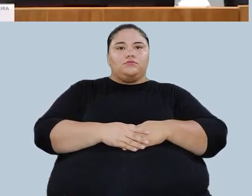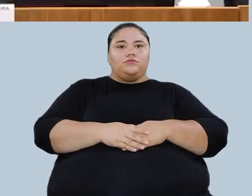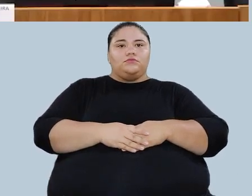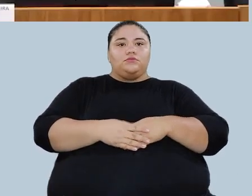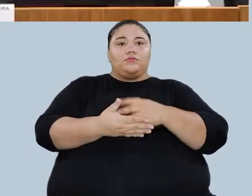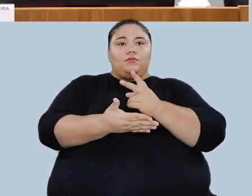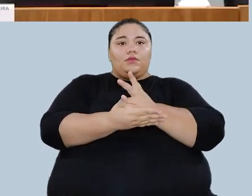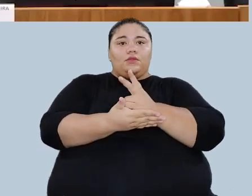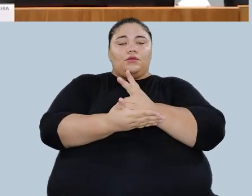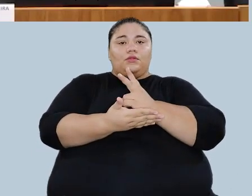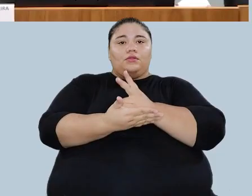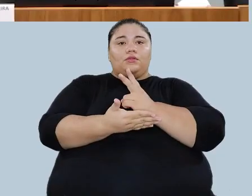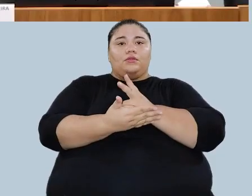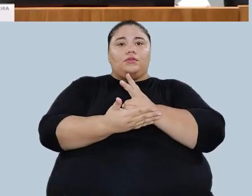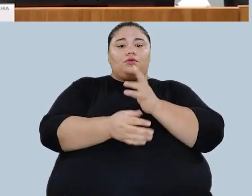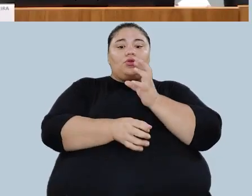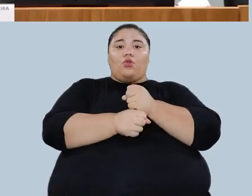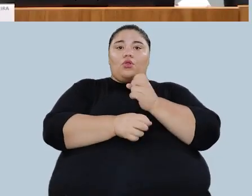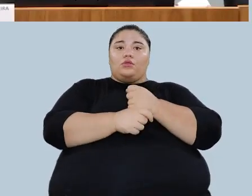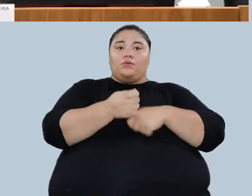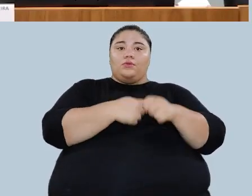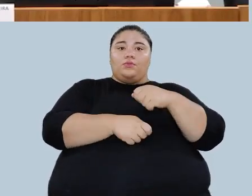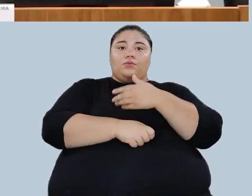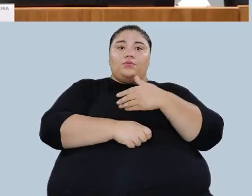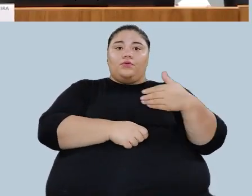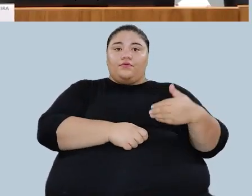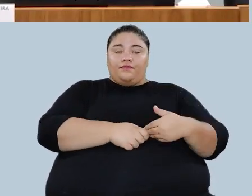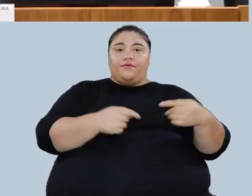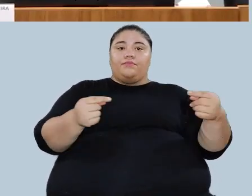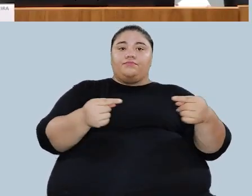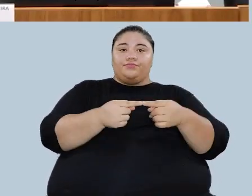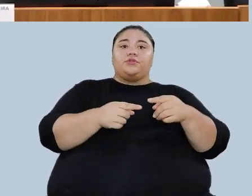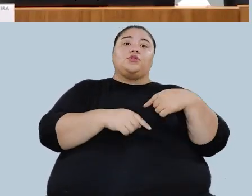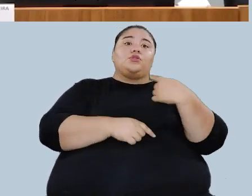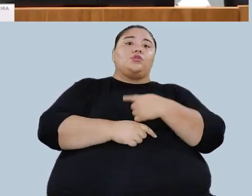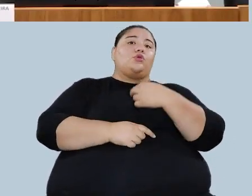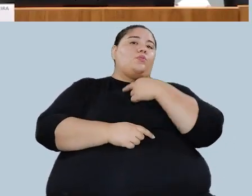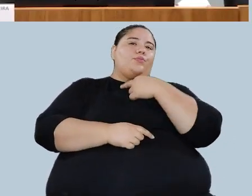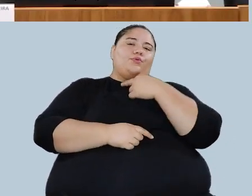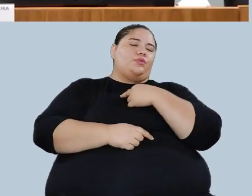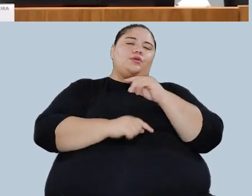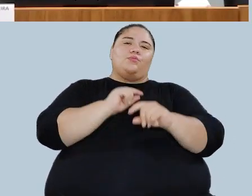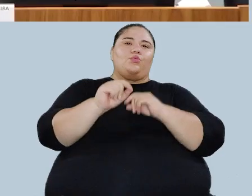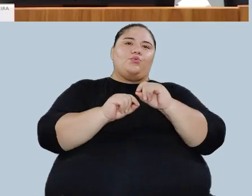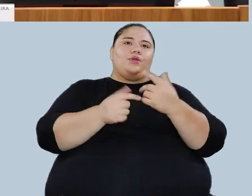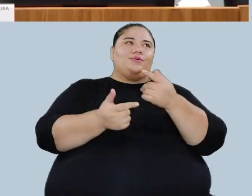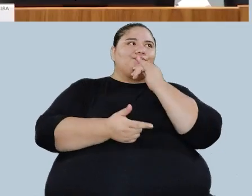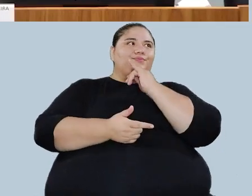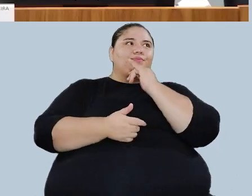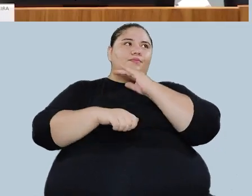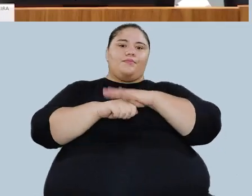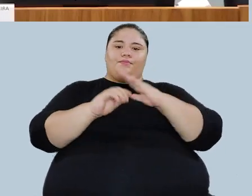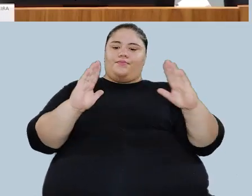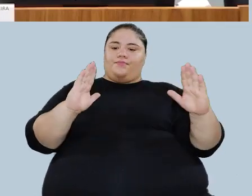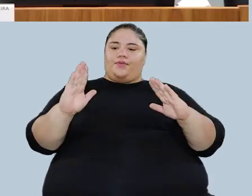manter o orçamento público sendo financiado adequadamente. Então, nós não podemos, de maneira alguma, prescindir de um